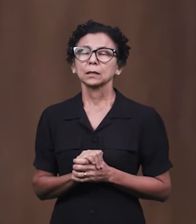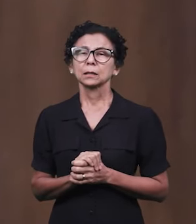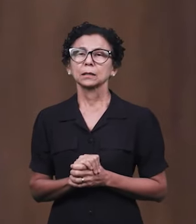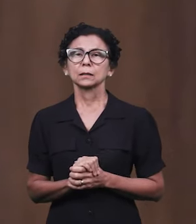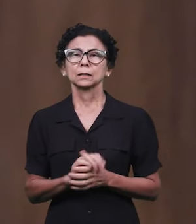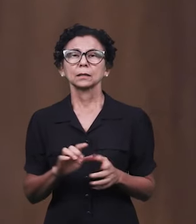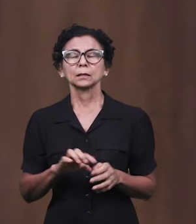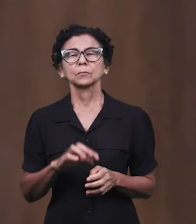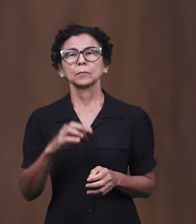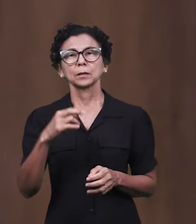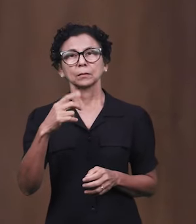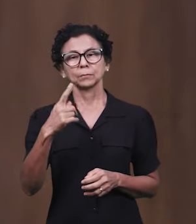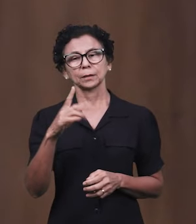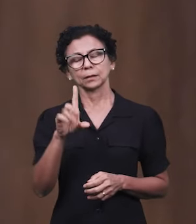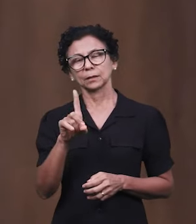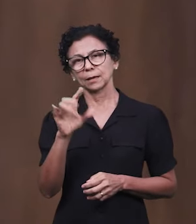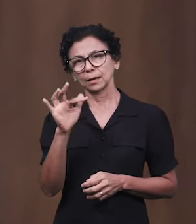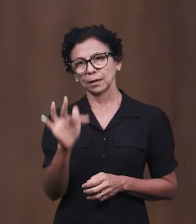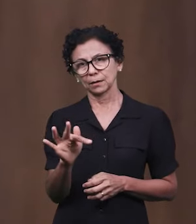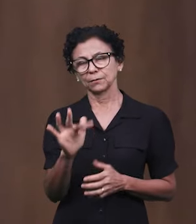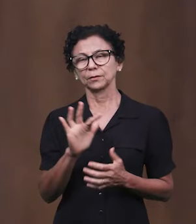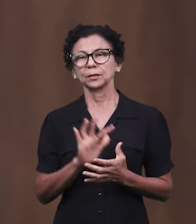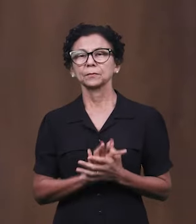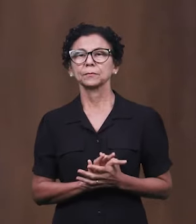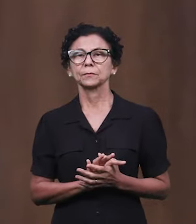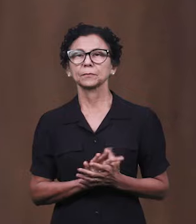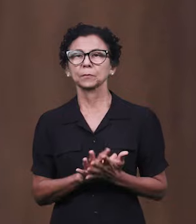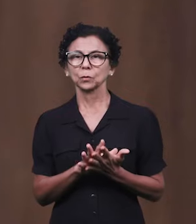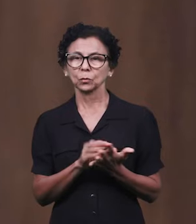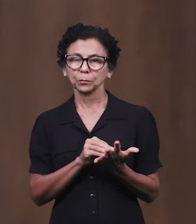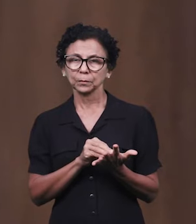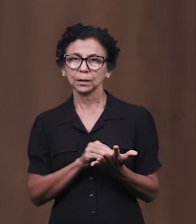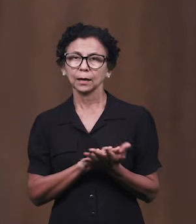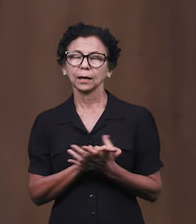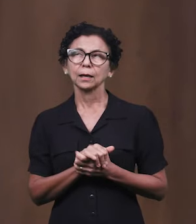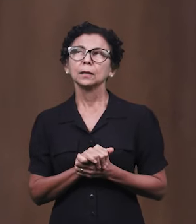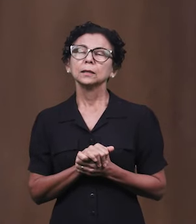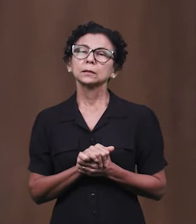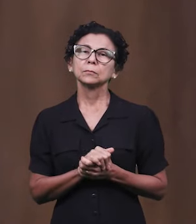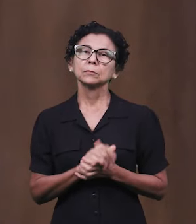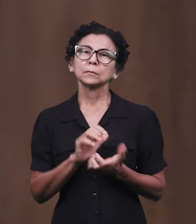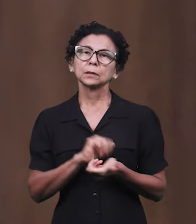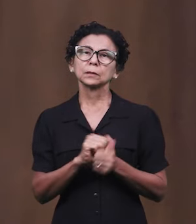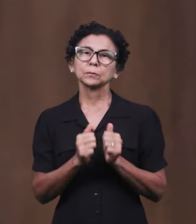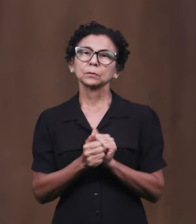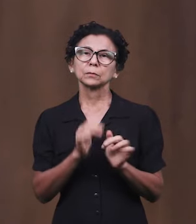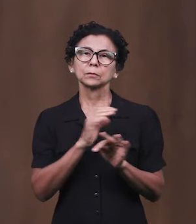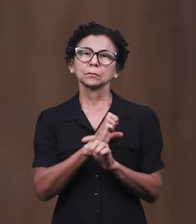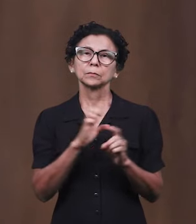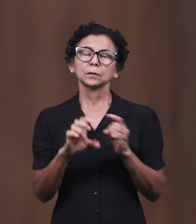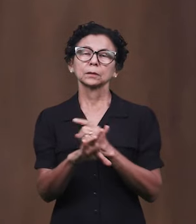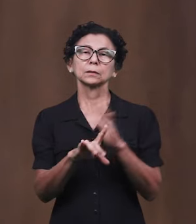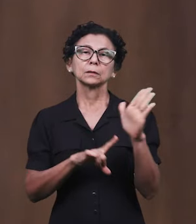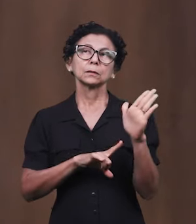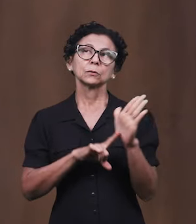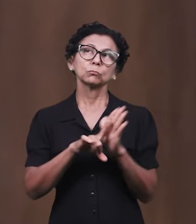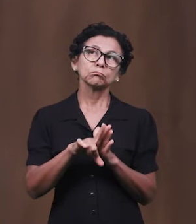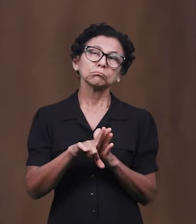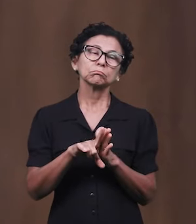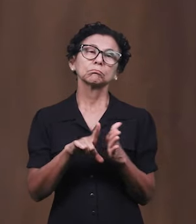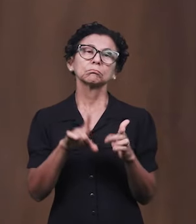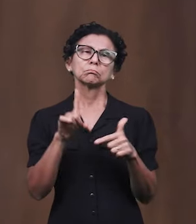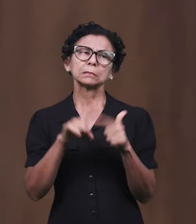da EBD adaptadas, nós temos materiais de aulas e vídeos,